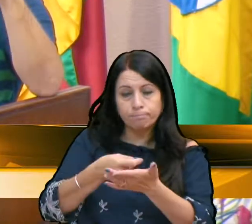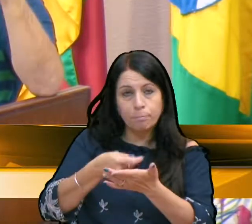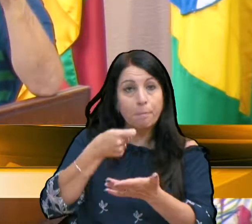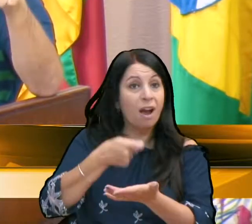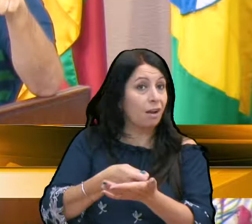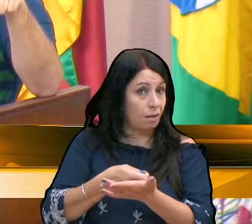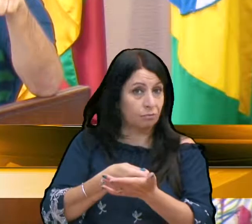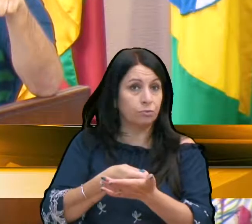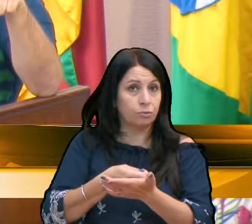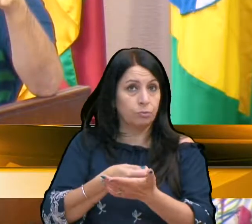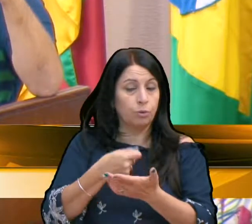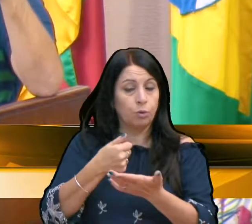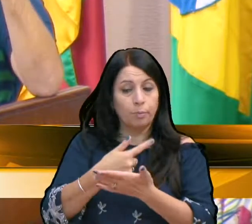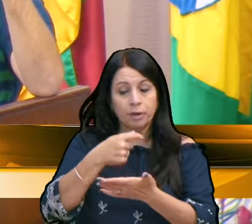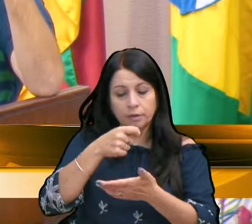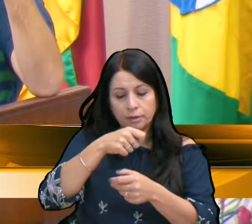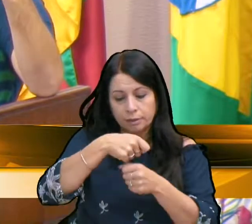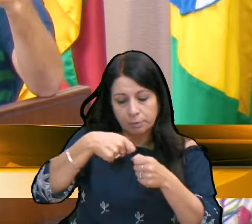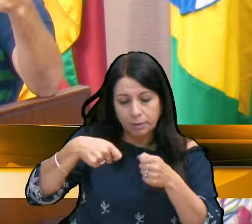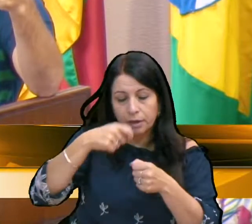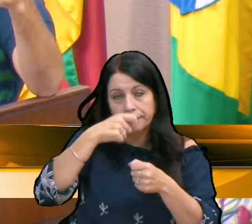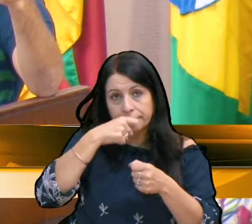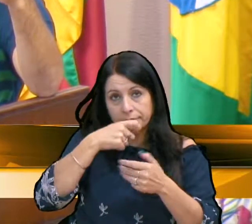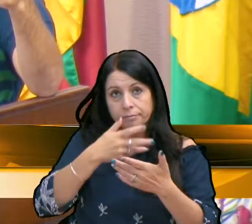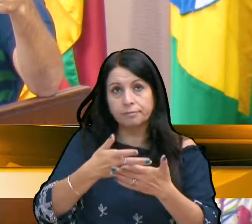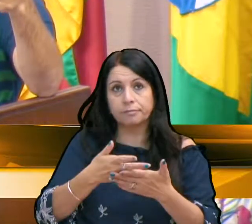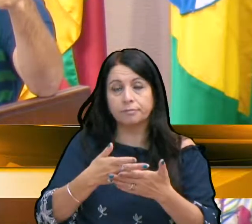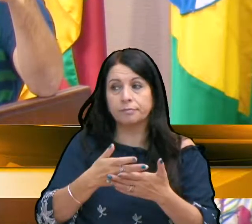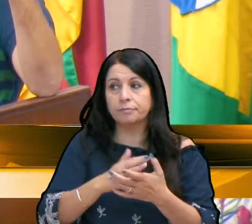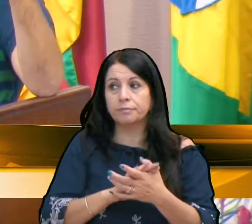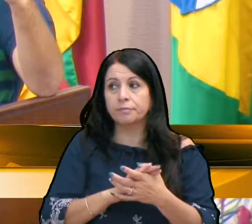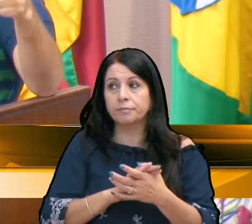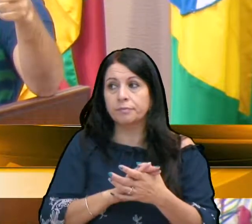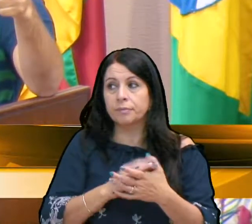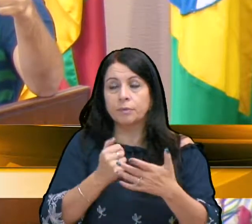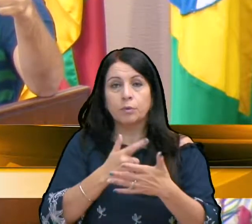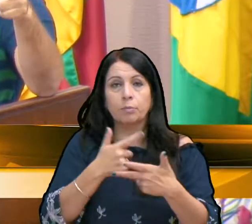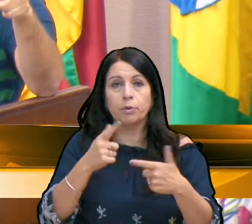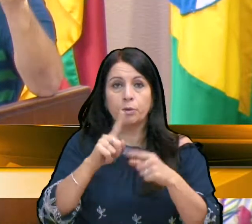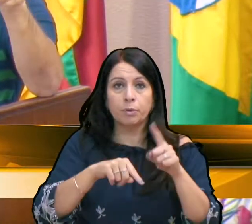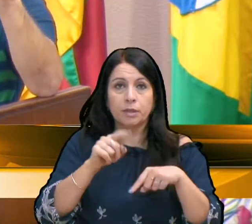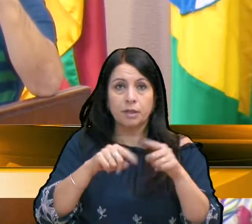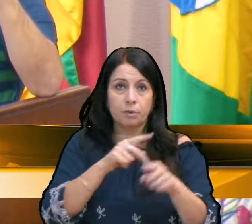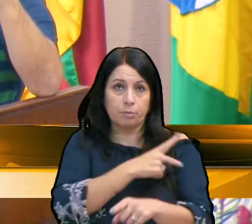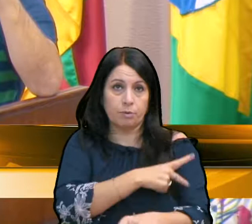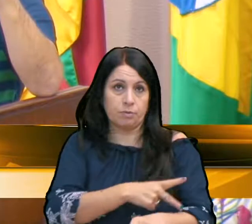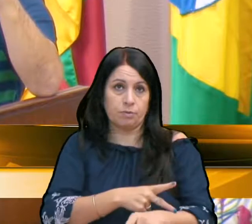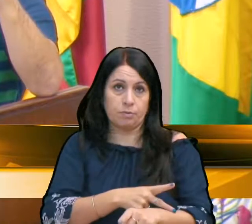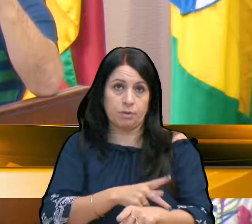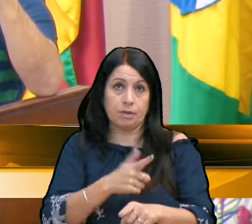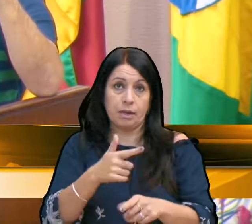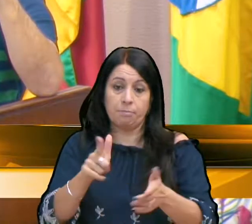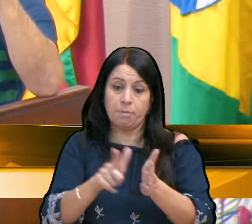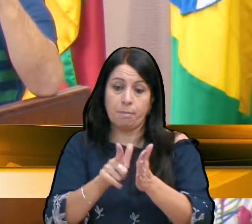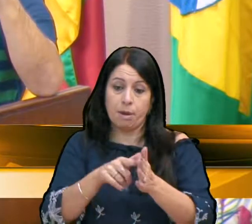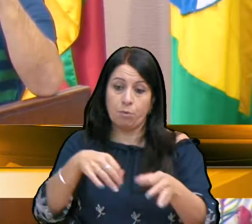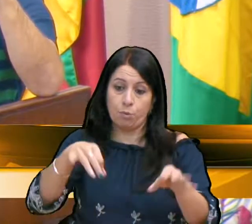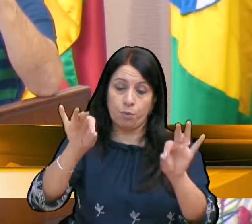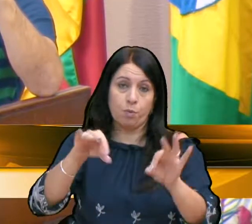para comprar pasta de dente, para comprar escova e para comprar o material pedagógico. Nem folha de ofício tem nas